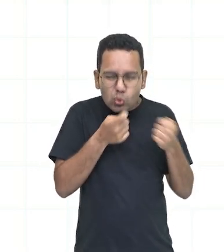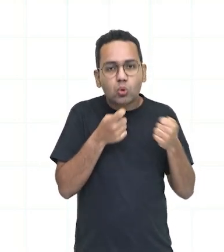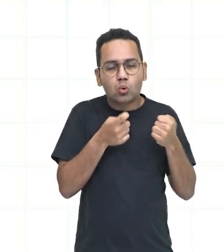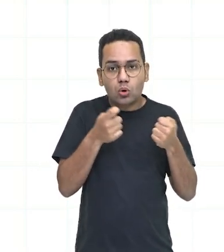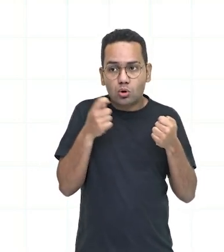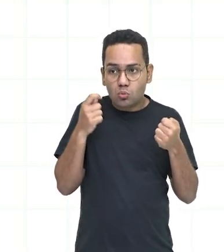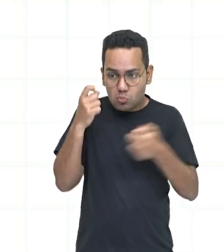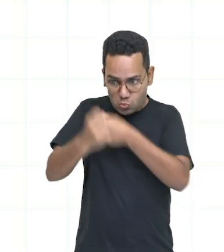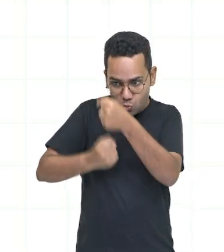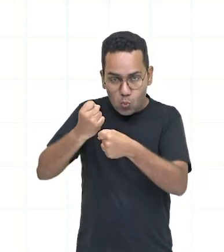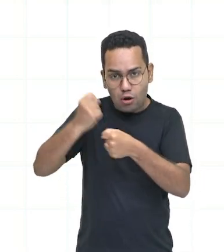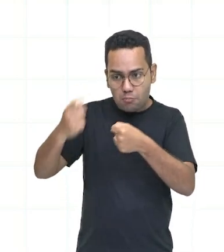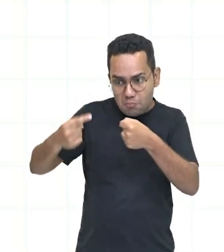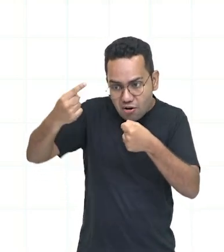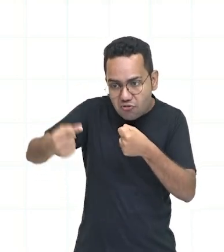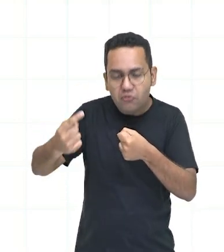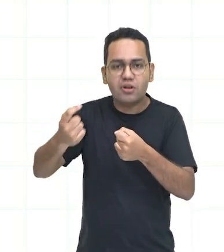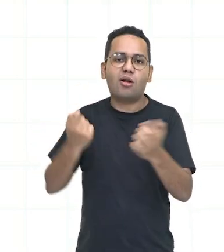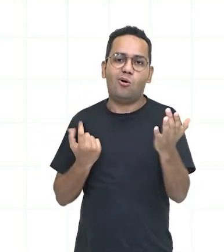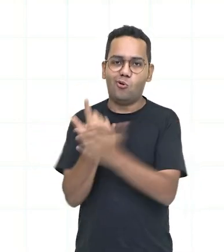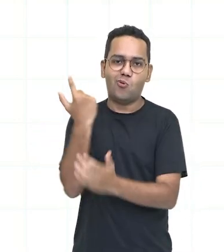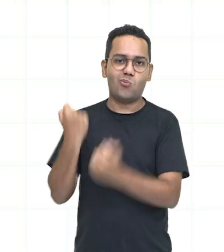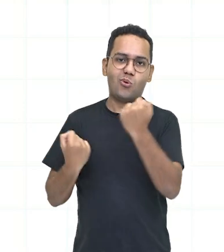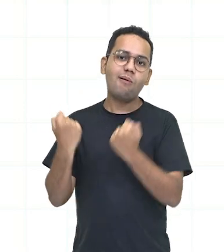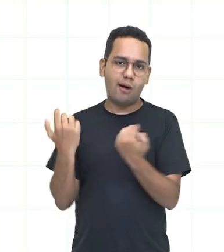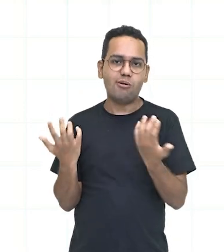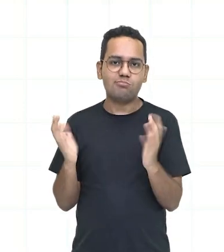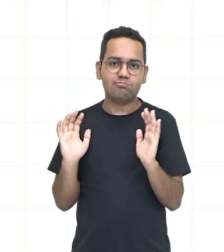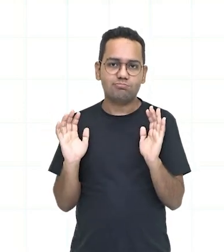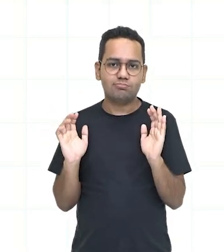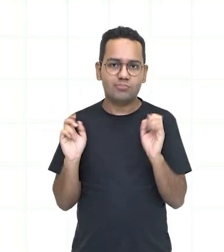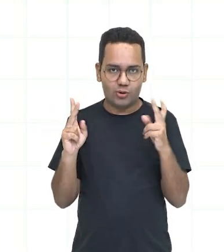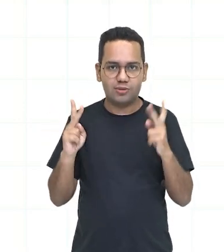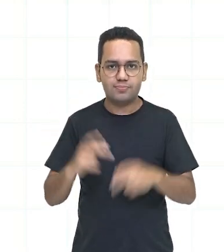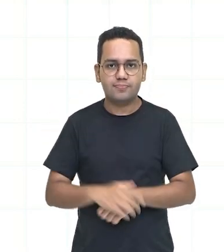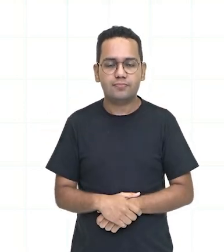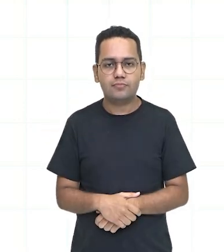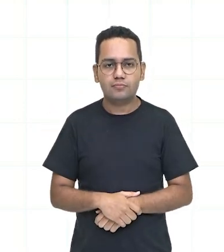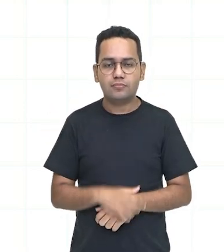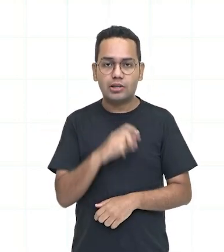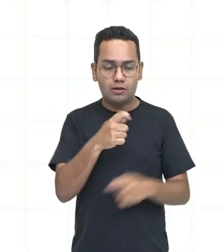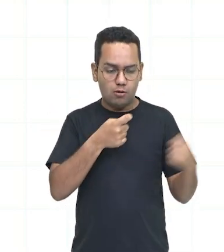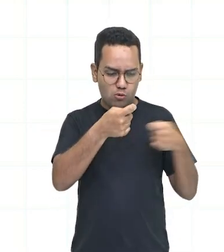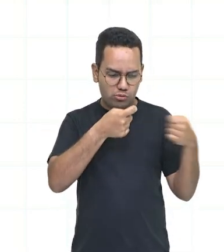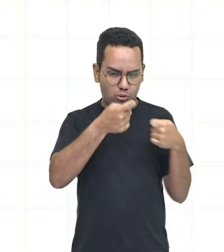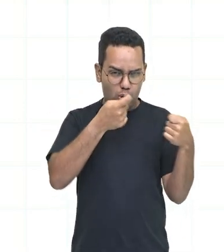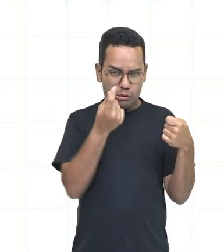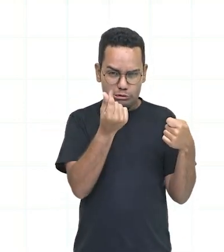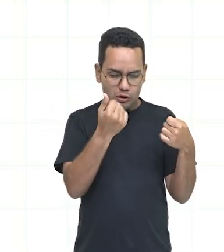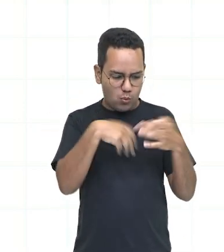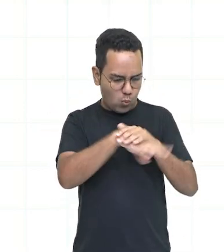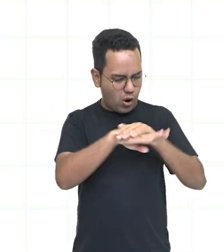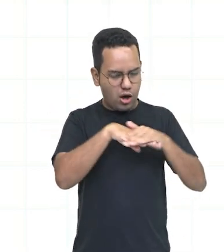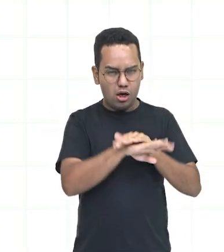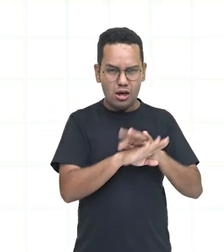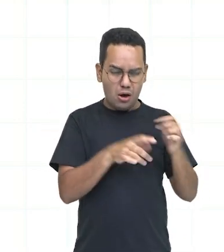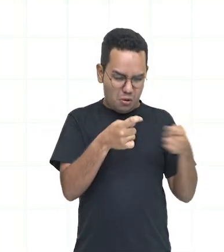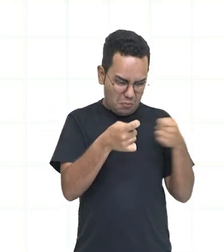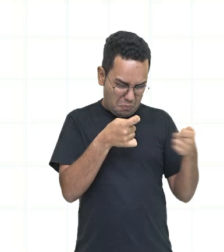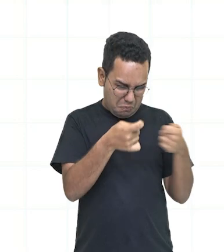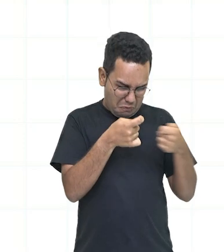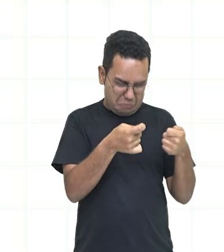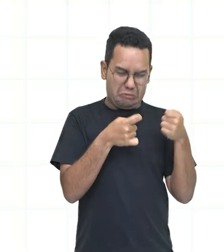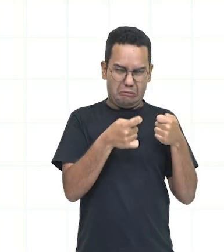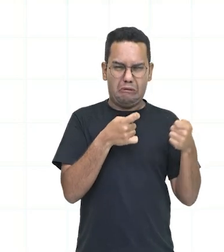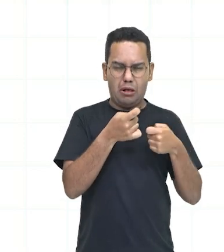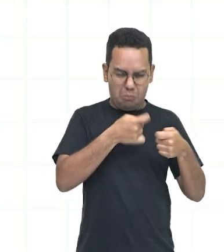segunda aconteça. If I save enough money, se eu economizar dinheiro suficiente, I will buy a car next